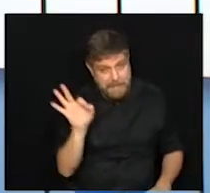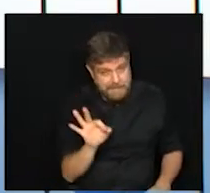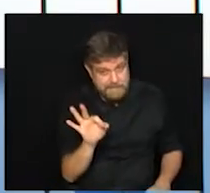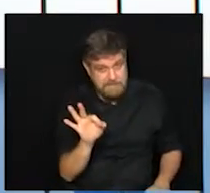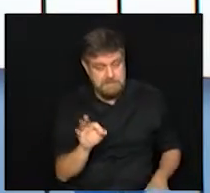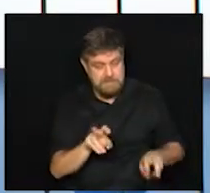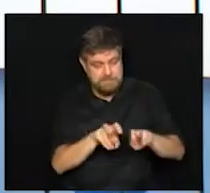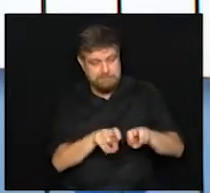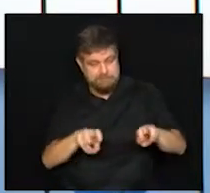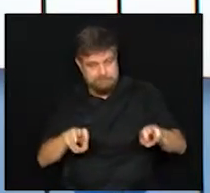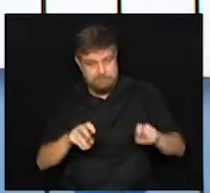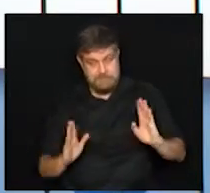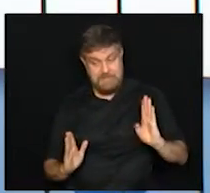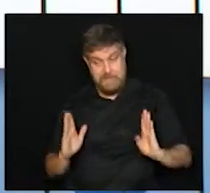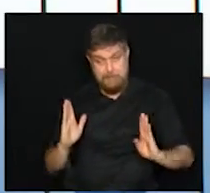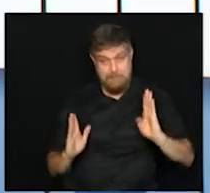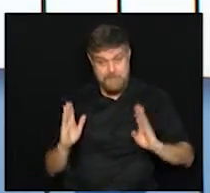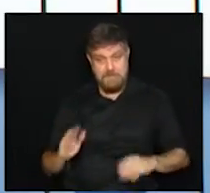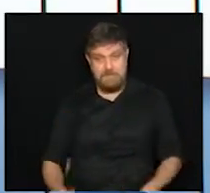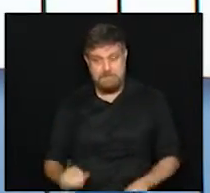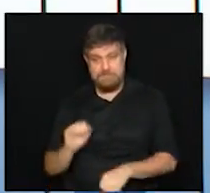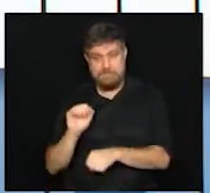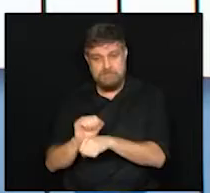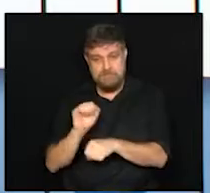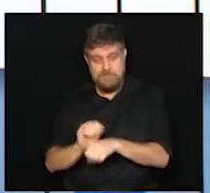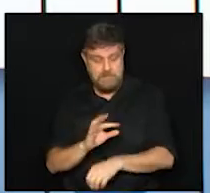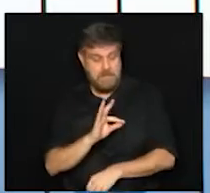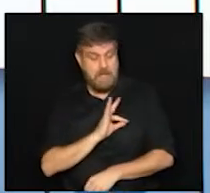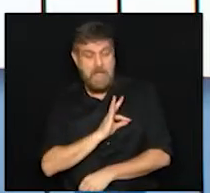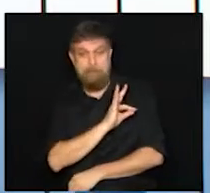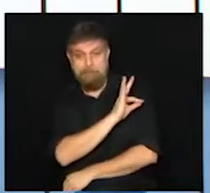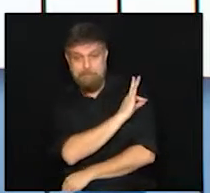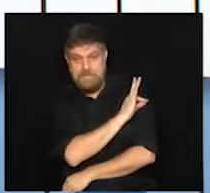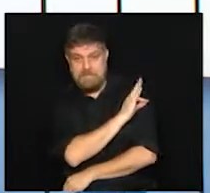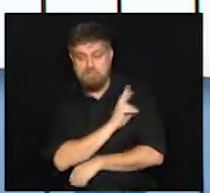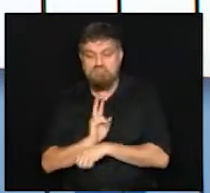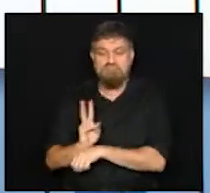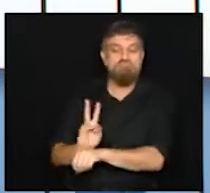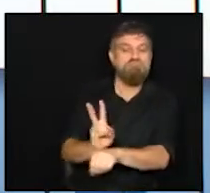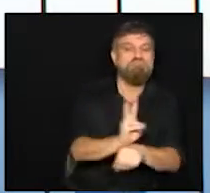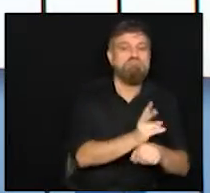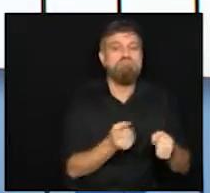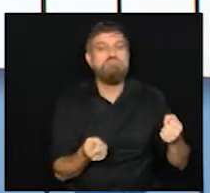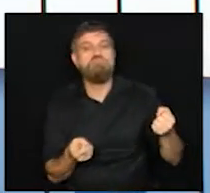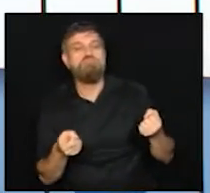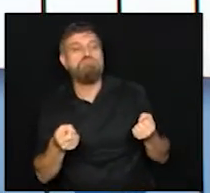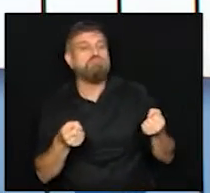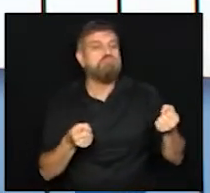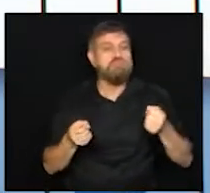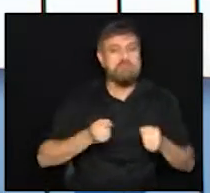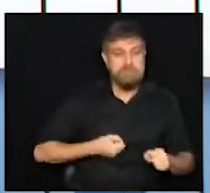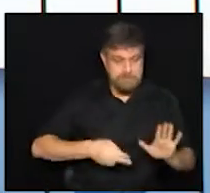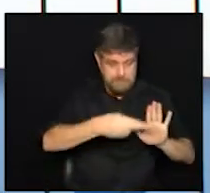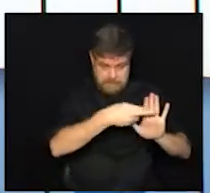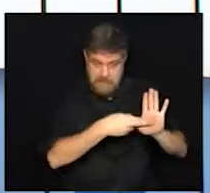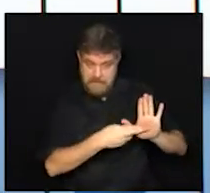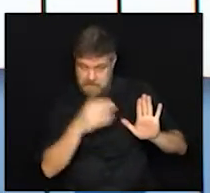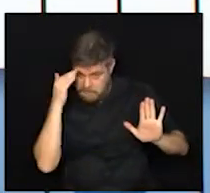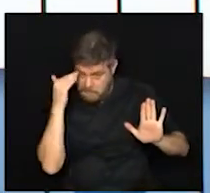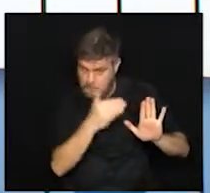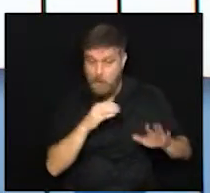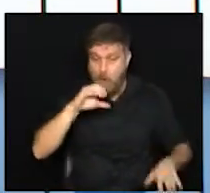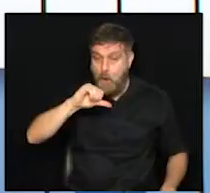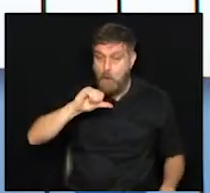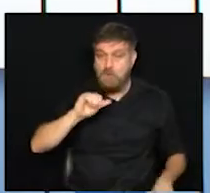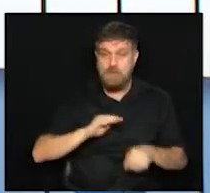40% nesse período. E a Guarda vai reforçar o patrulhamento para garantir o cumprimento desse horário das 9 da